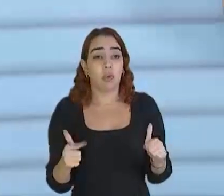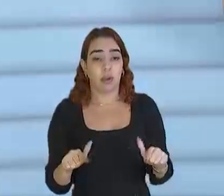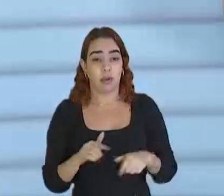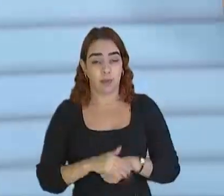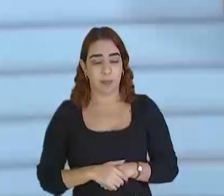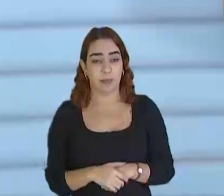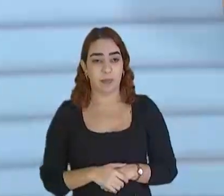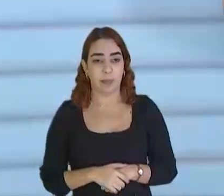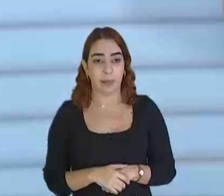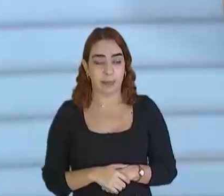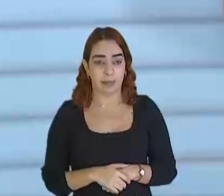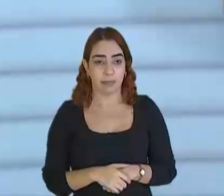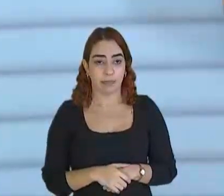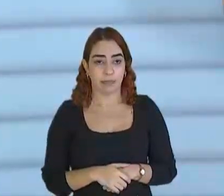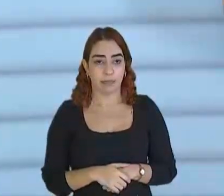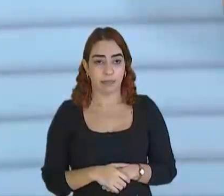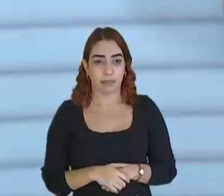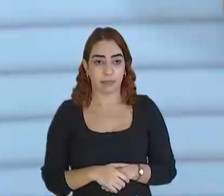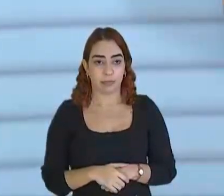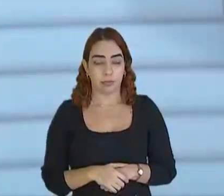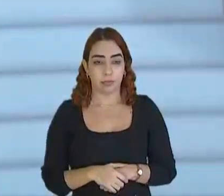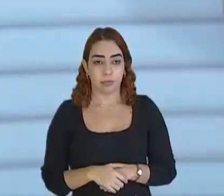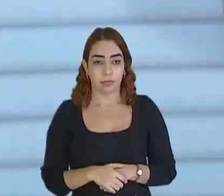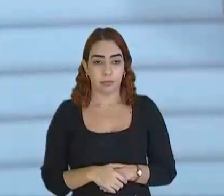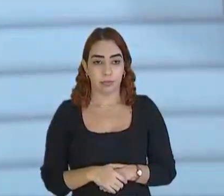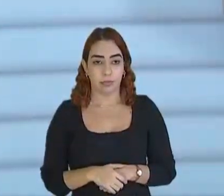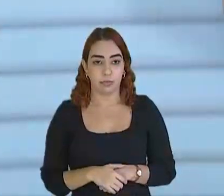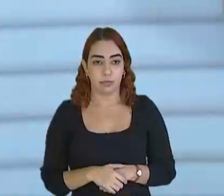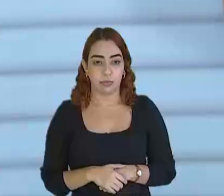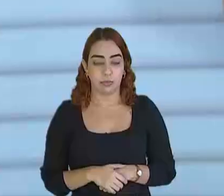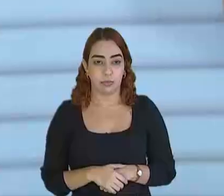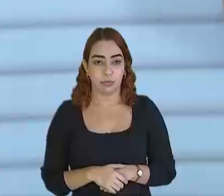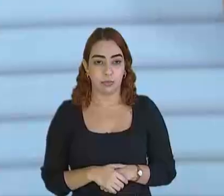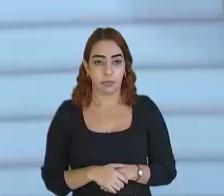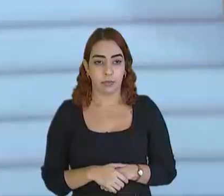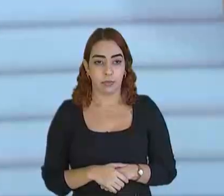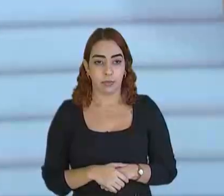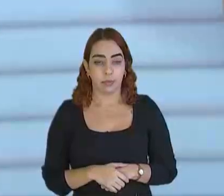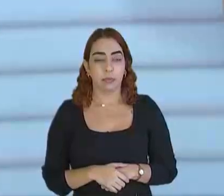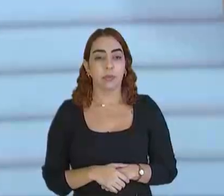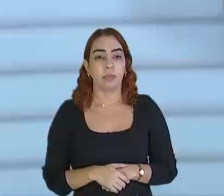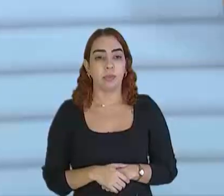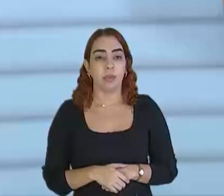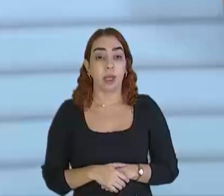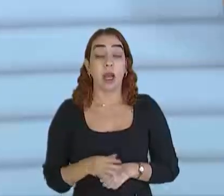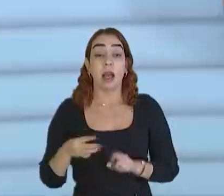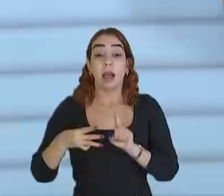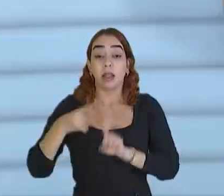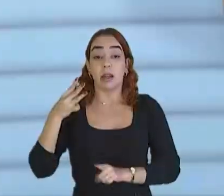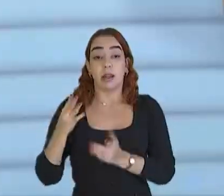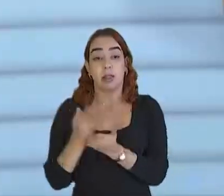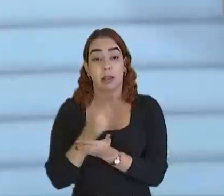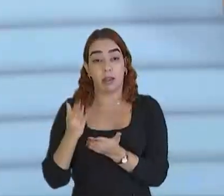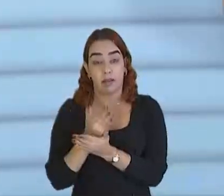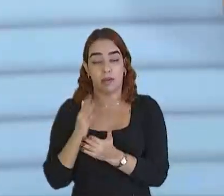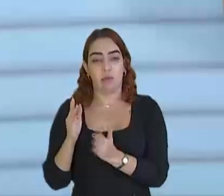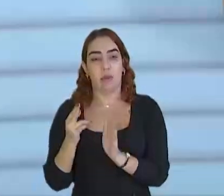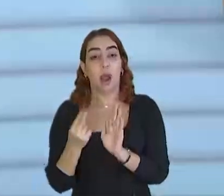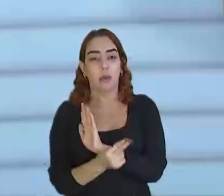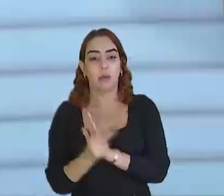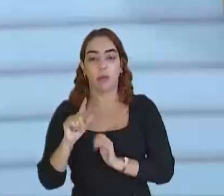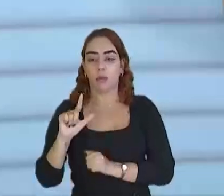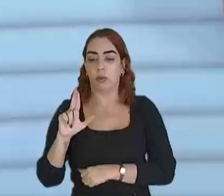razão, inclusive, da entrega do título ao ministro Silvio de Almeida, eu li três livros do Luiz Gama, que ele